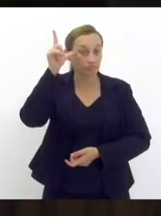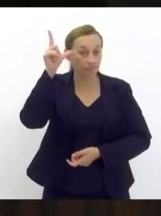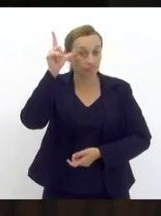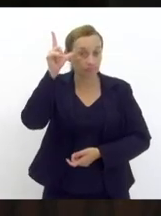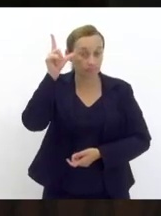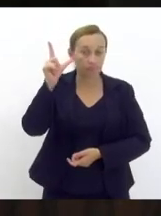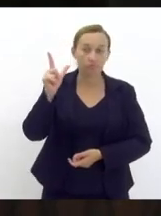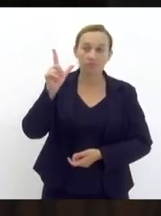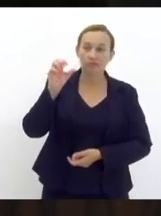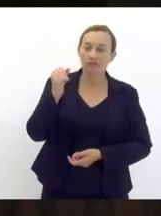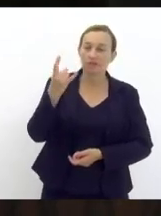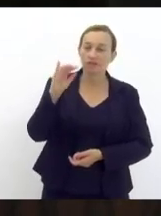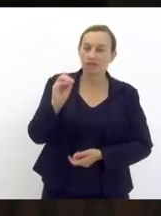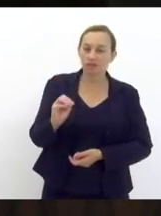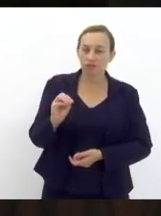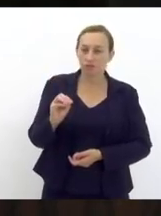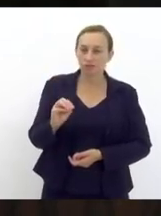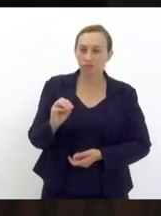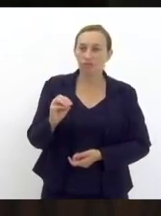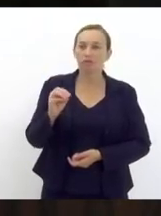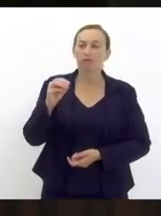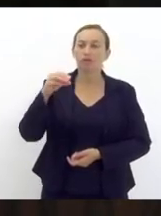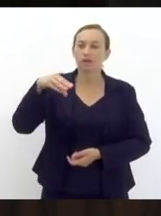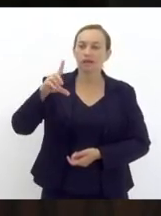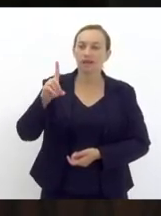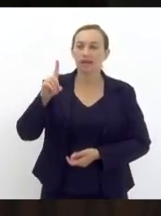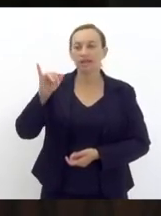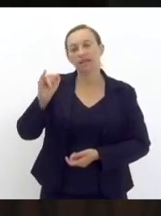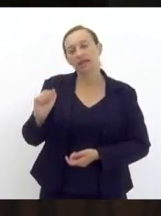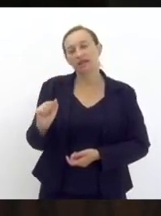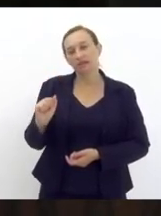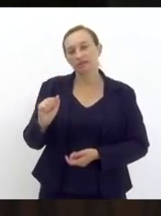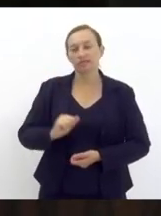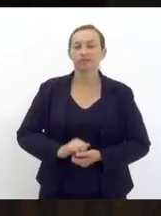Sérgio Fernandes e Márcio canela